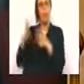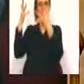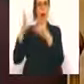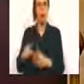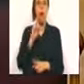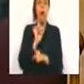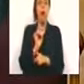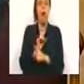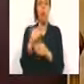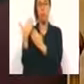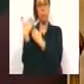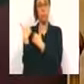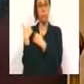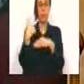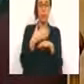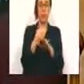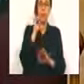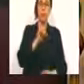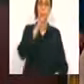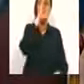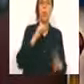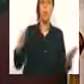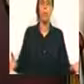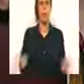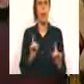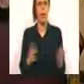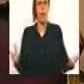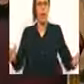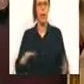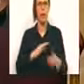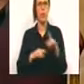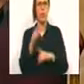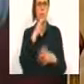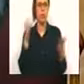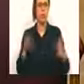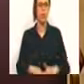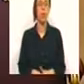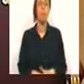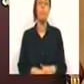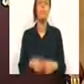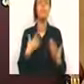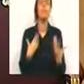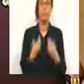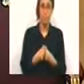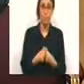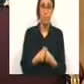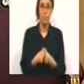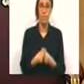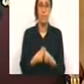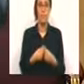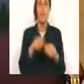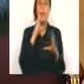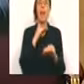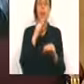daquilo que são responsabilidades setoriais do Governo? É isto, Srs. e Srs. Deputados. Estão connosco na